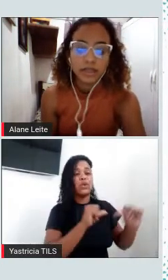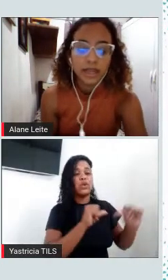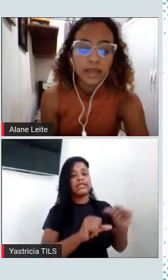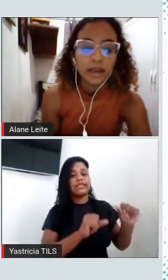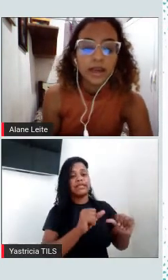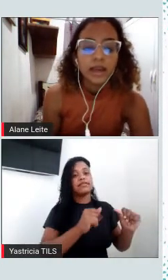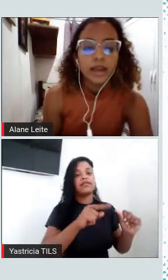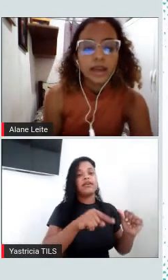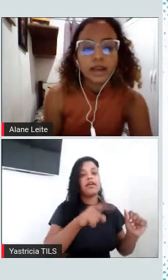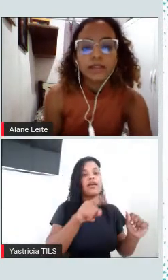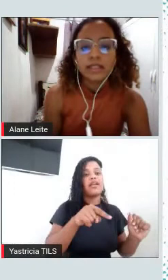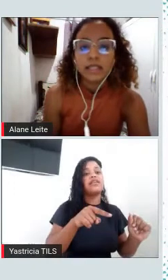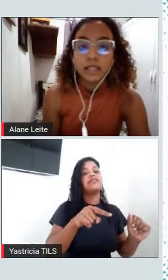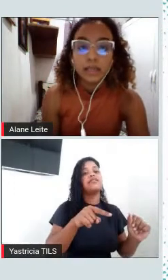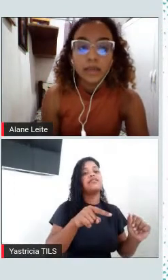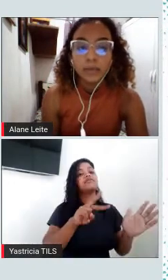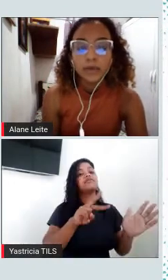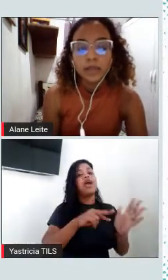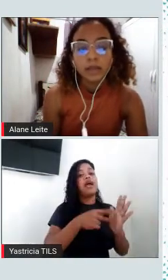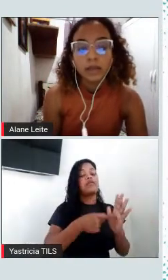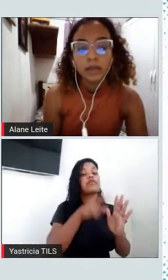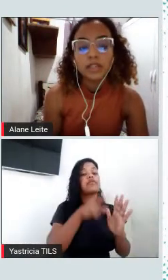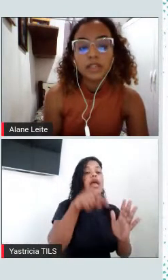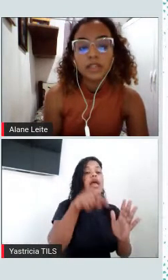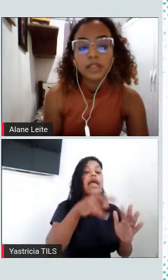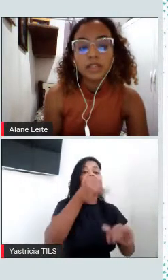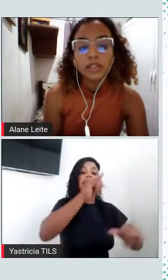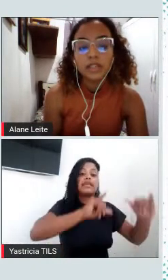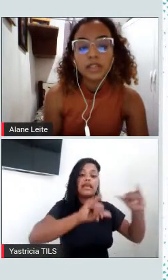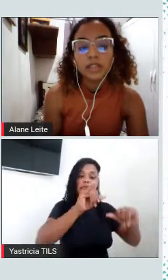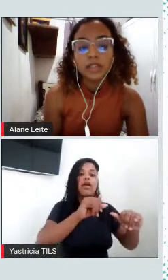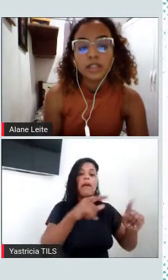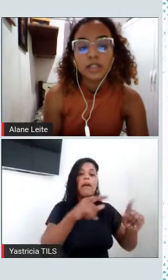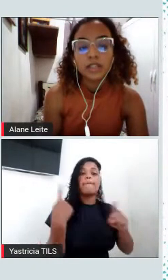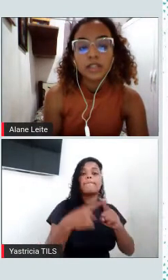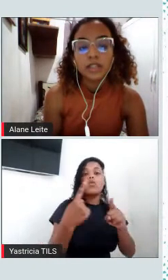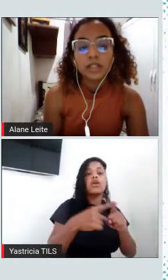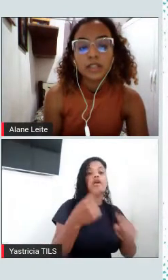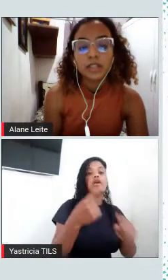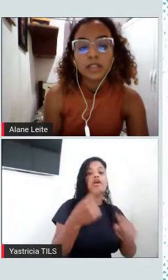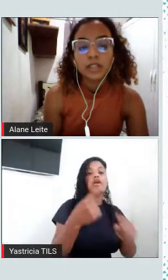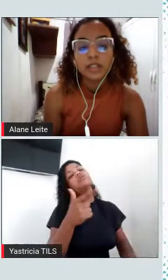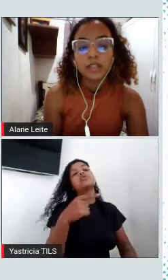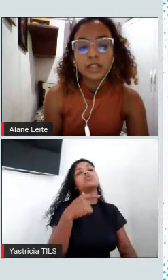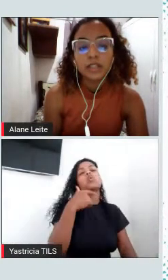na matéria, ela vai ser química por quê? Porque a gente não vai conseguir